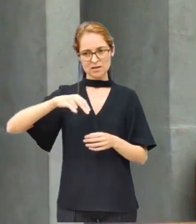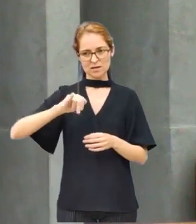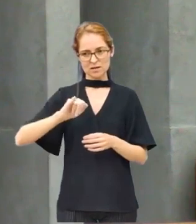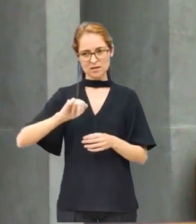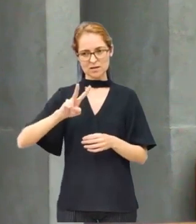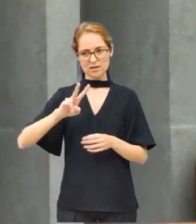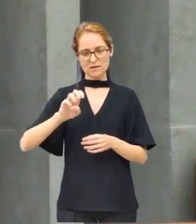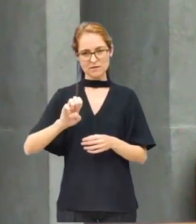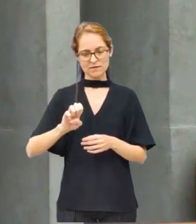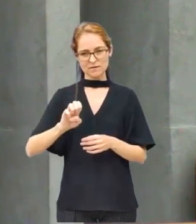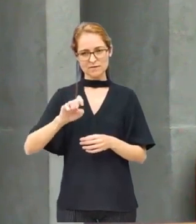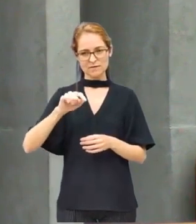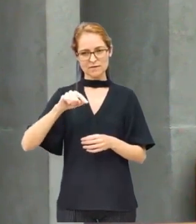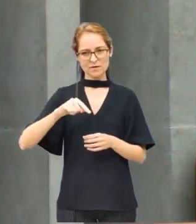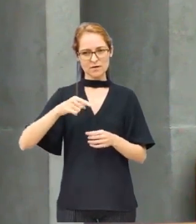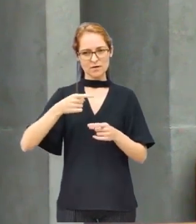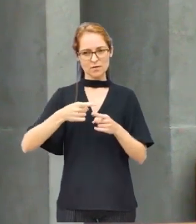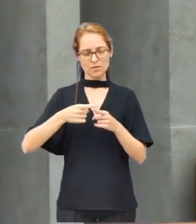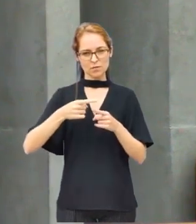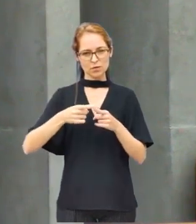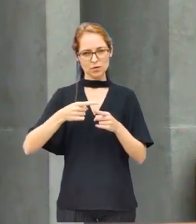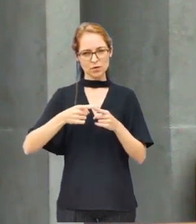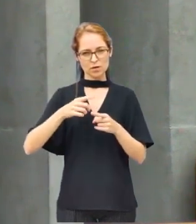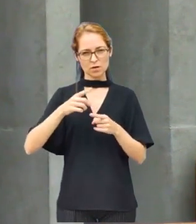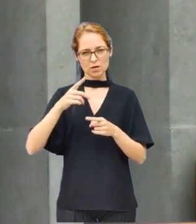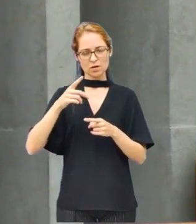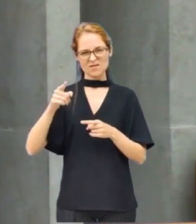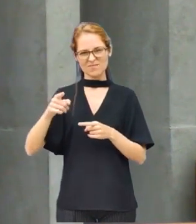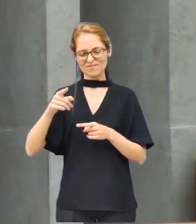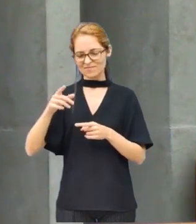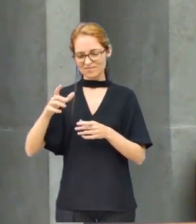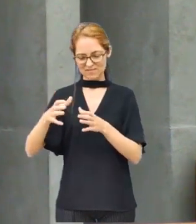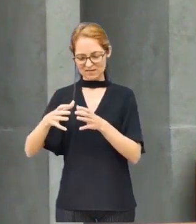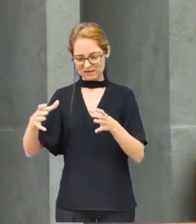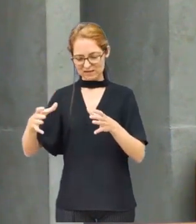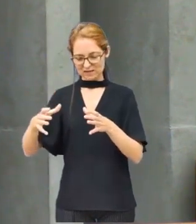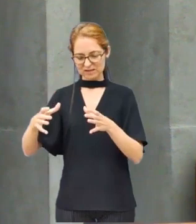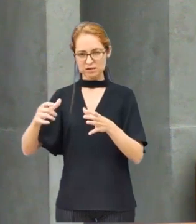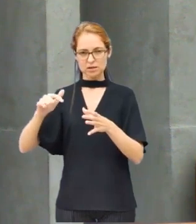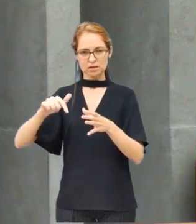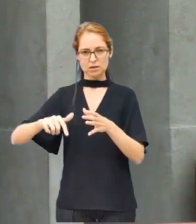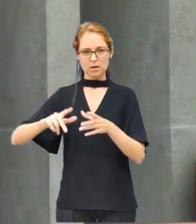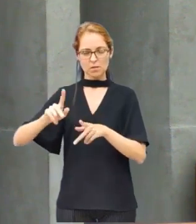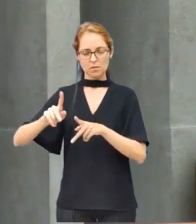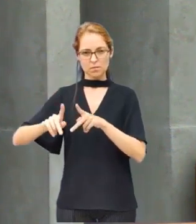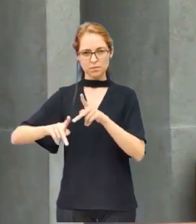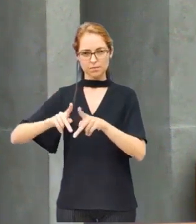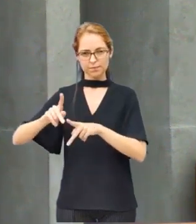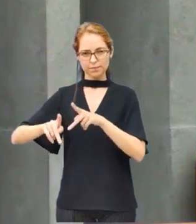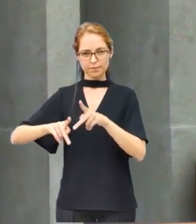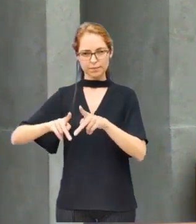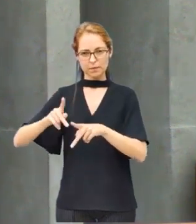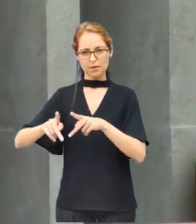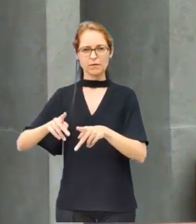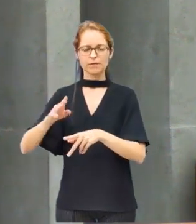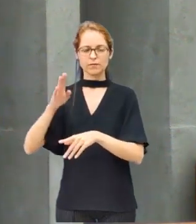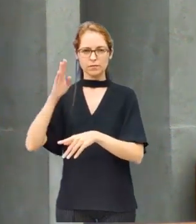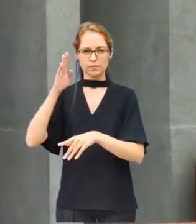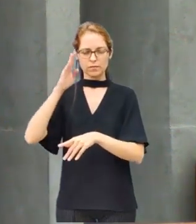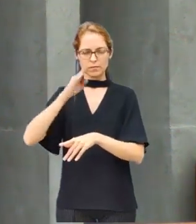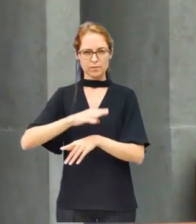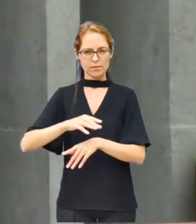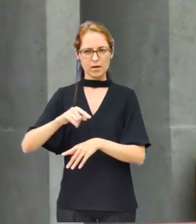malícia subiu até mim. Deus não tolerou a maldade daquela cidade